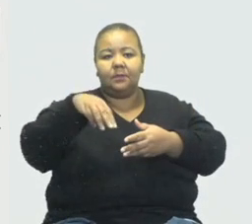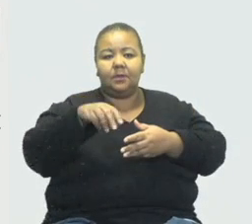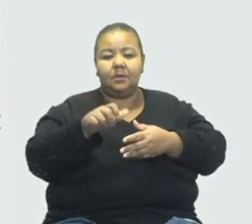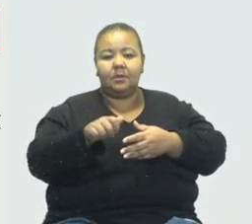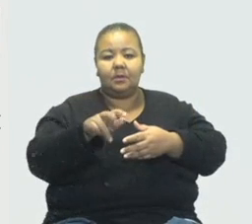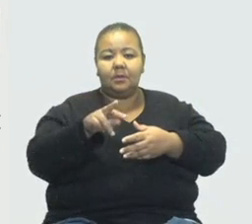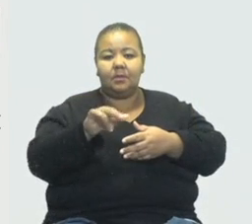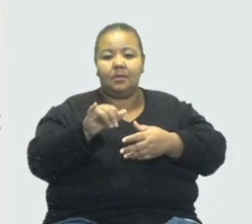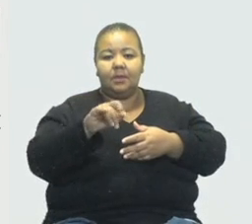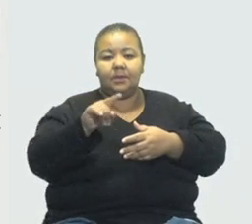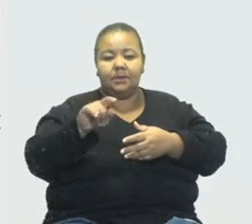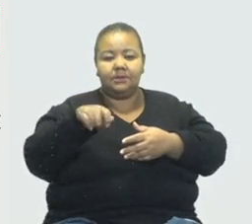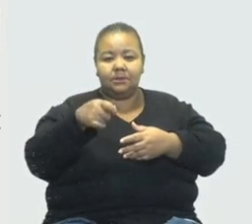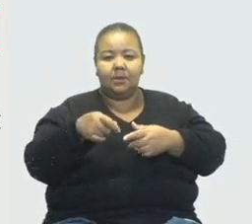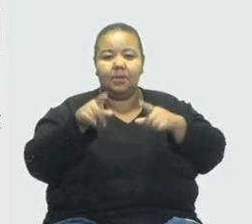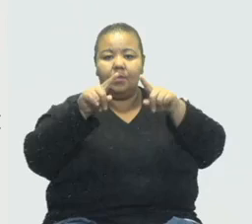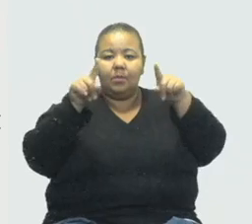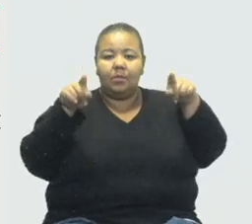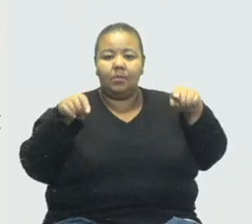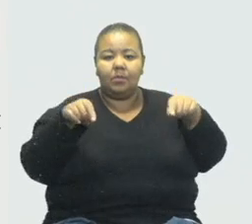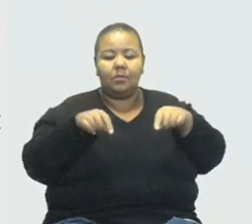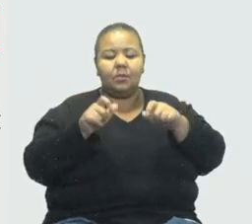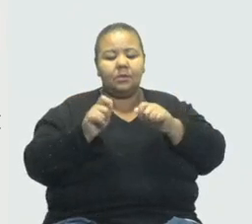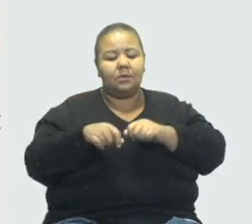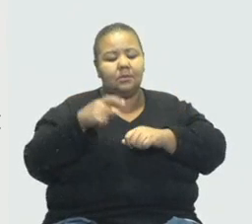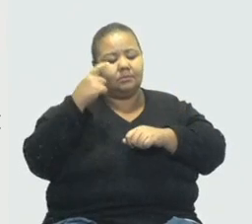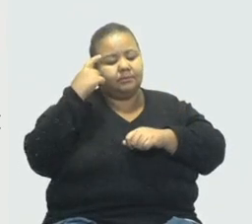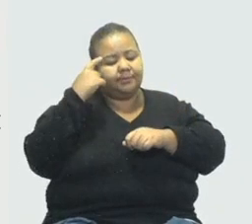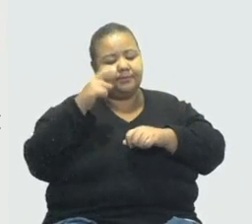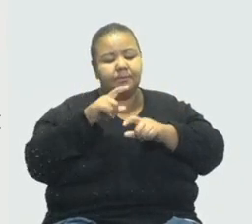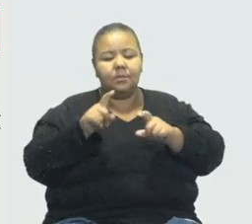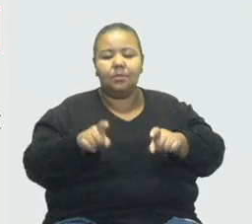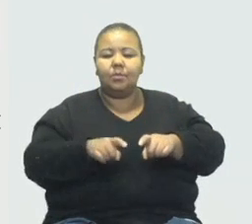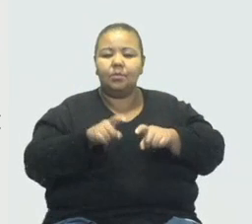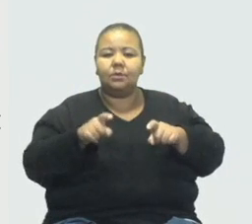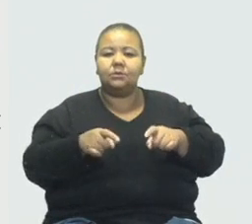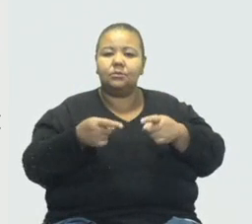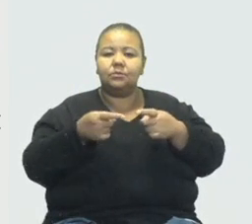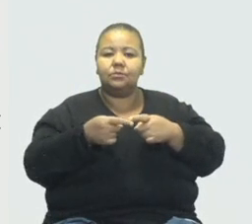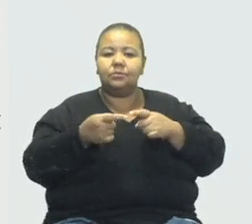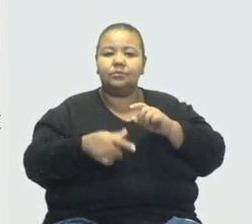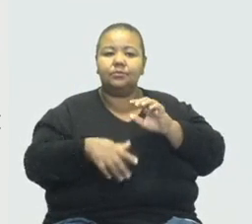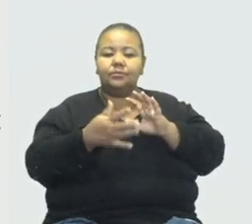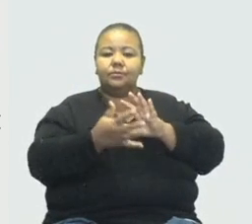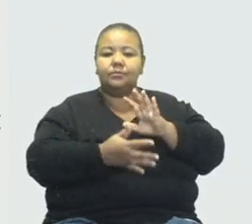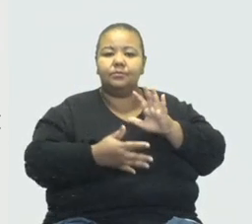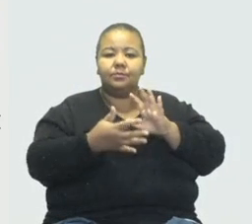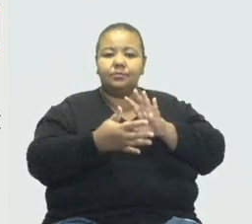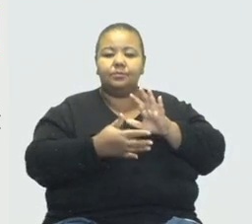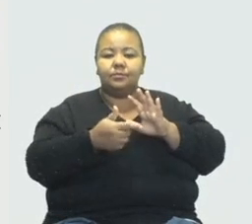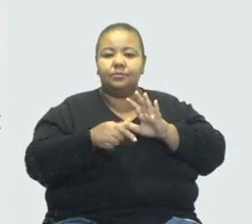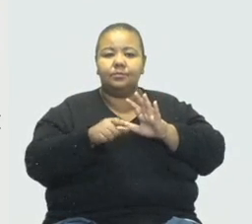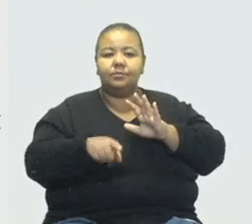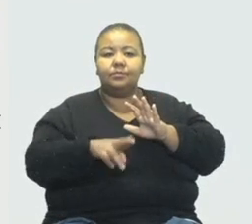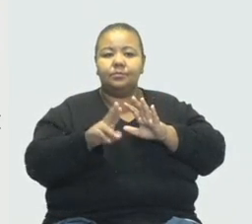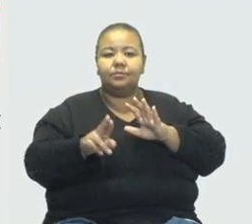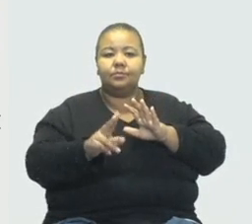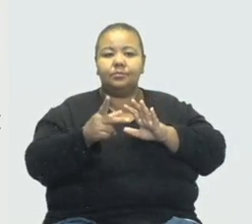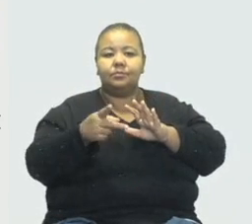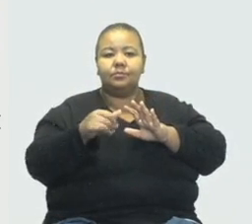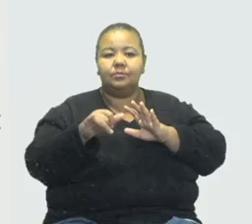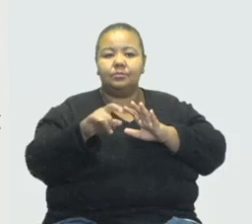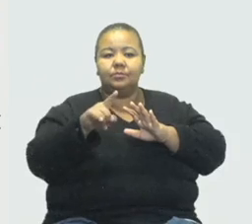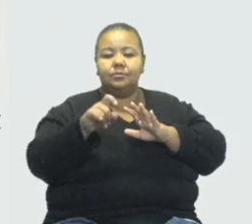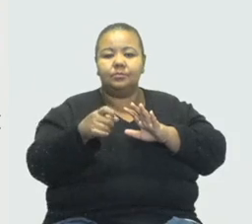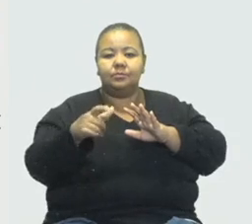aplicação dela, nós podemos pensar lá na computação ou alguma coisa relacionada à imagem, quando nós trabalhamos com os pixels. Essa